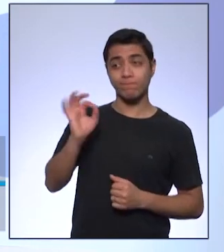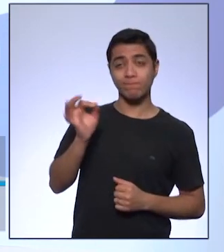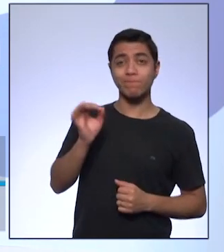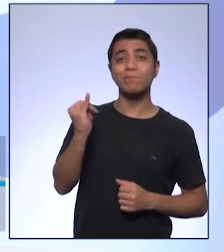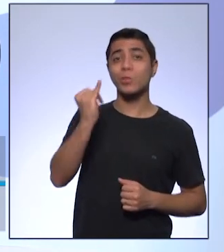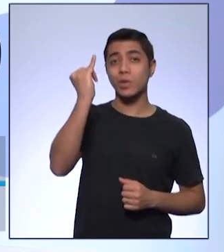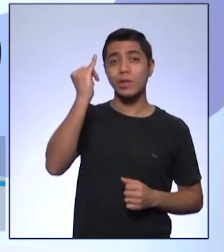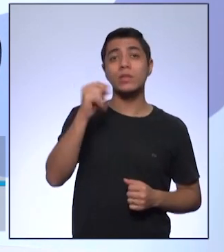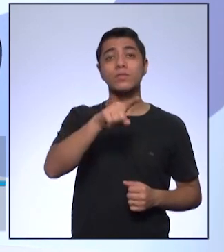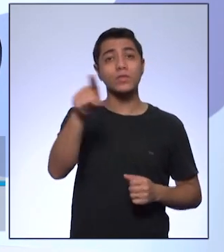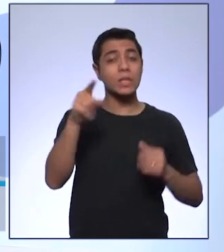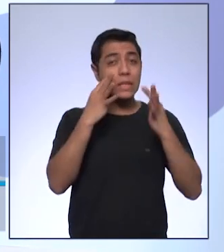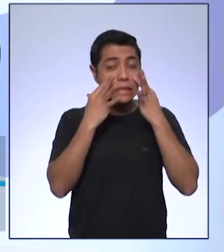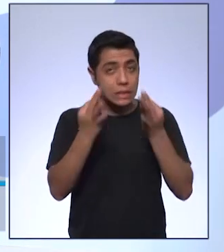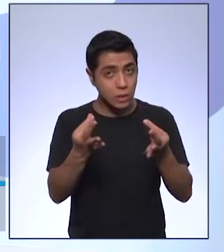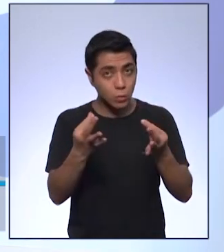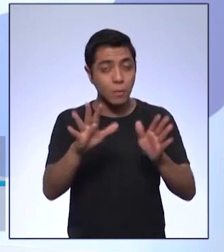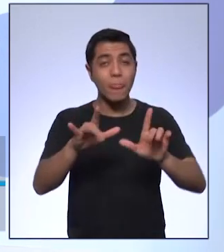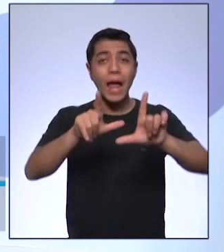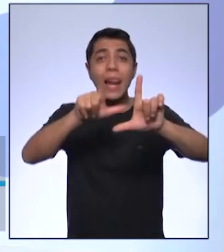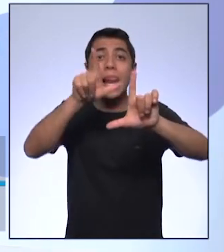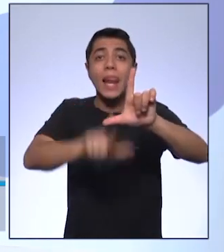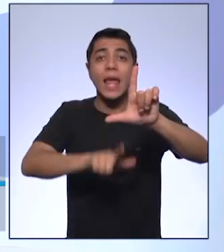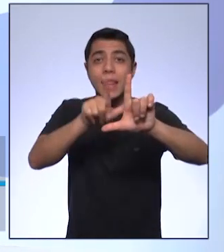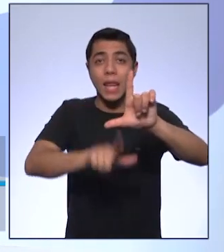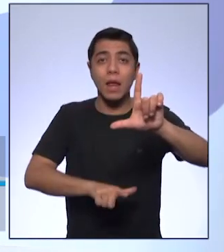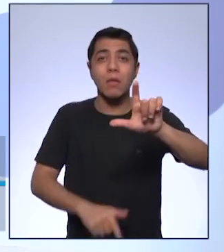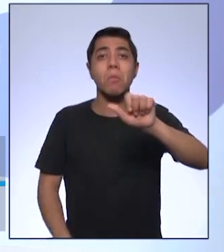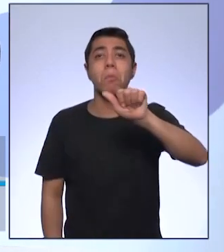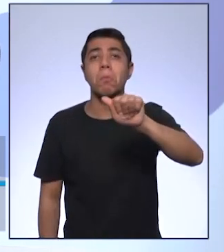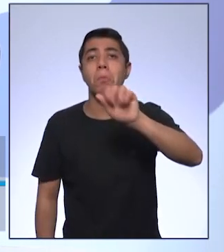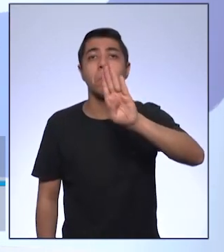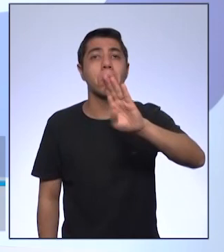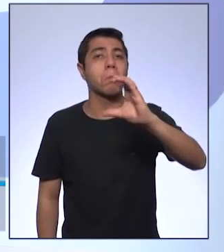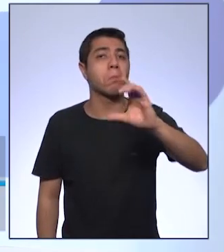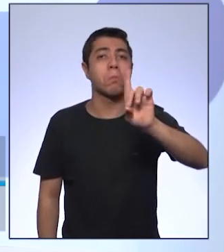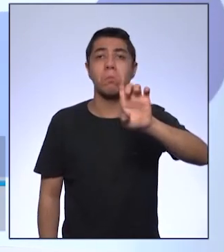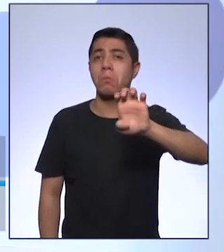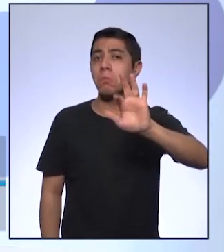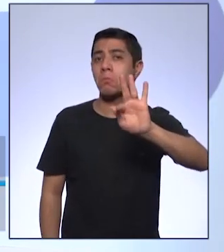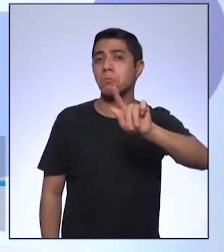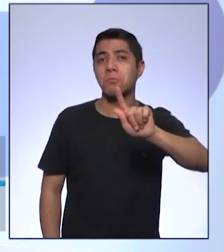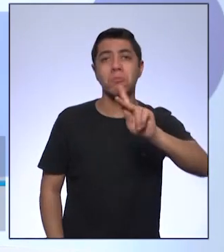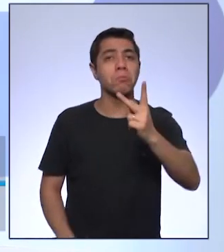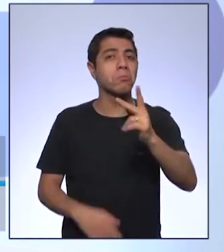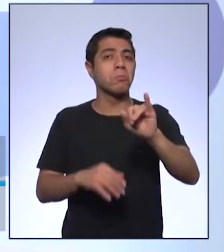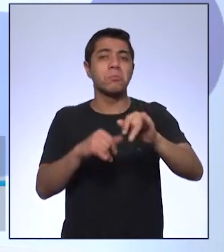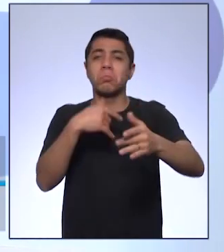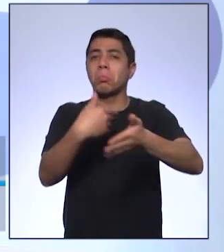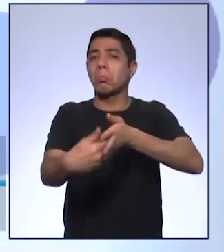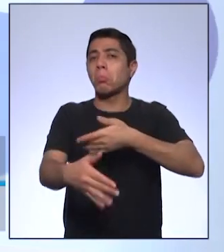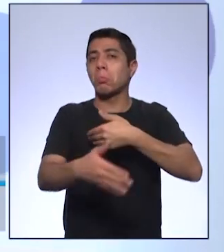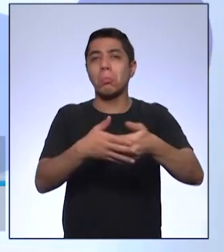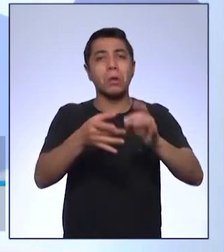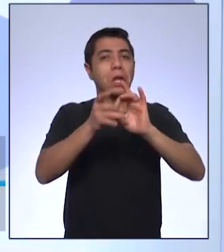lei de formação. A letra, vocês podem utilizar a que vocês quiserem. Perfeito. Geralmente, nós utilizamos x e y, que é o comum,